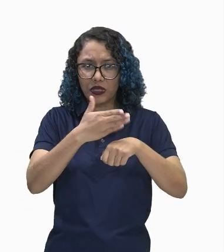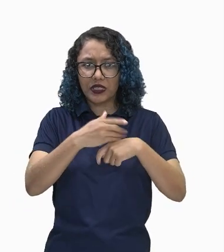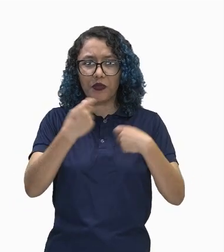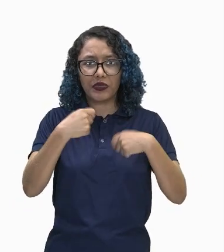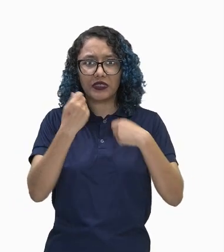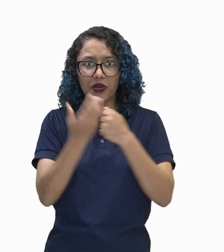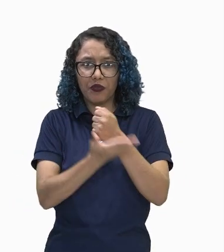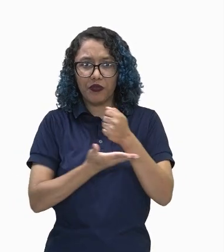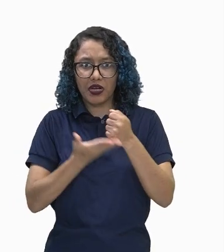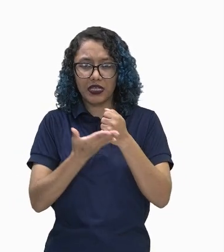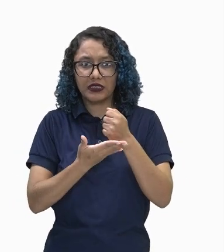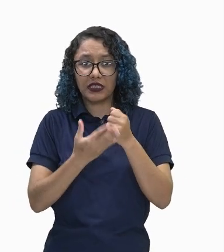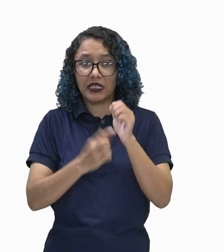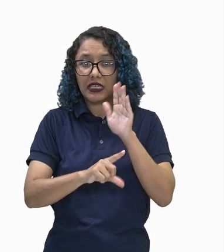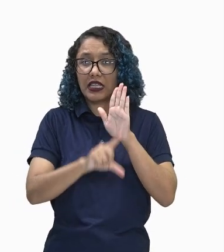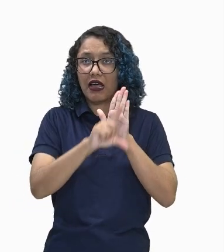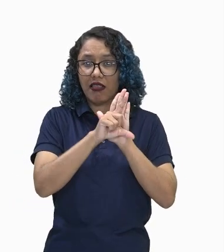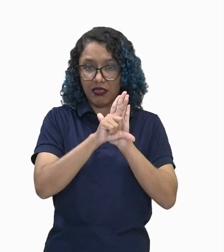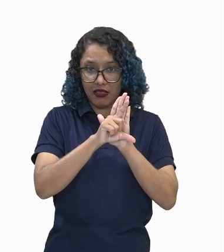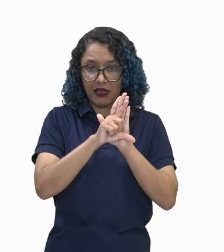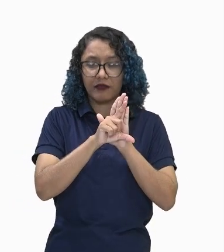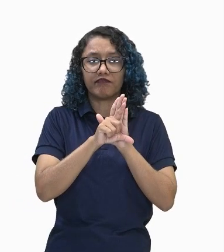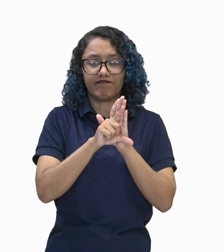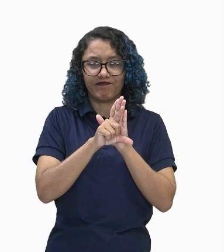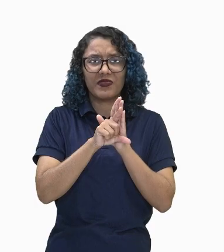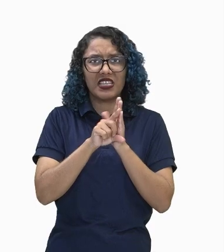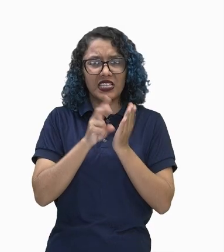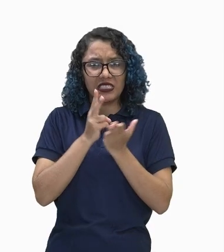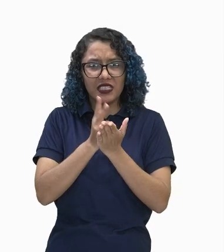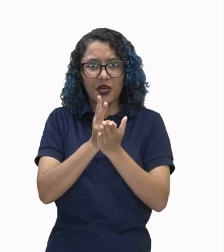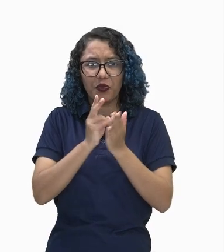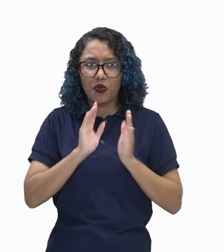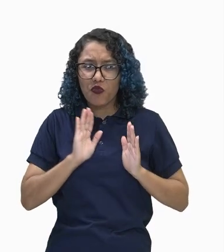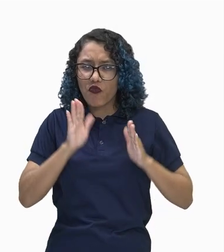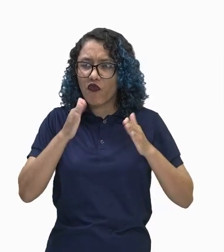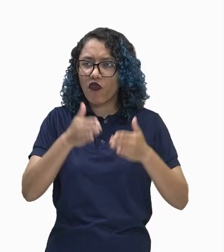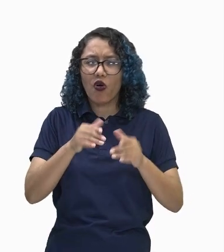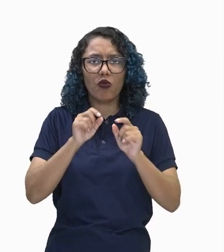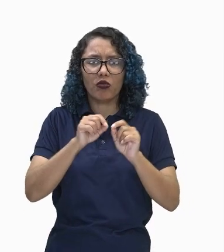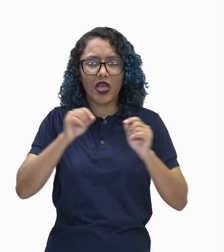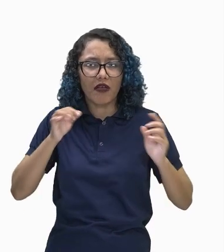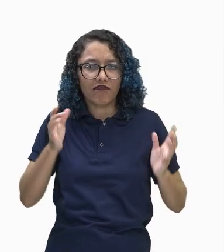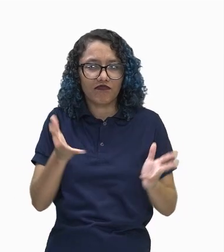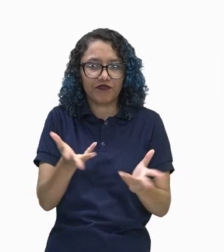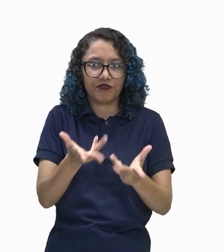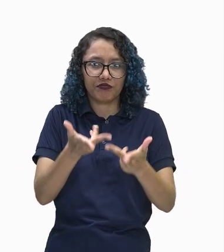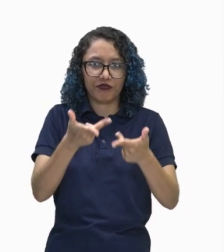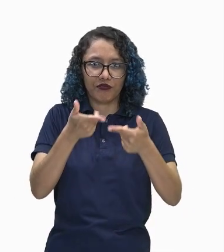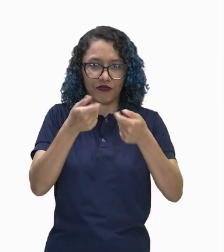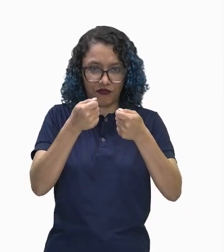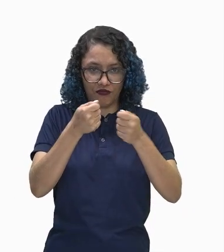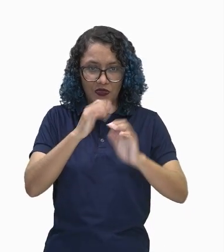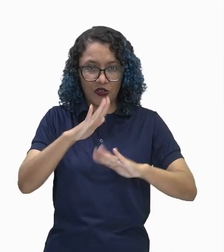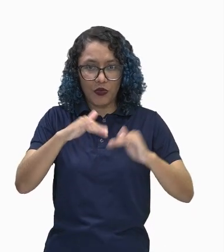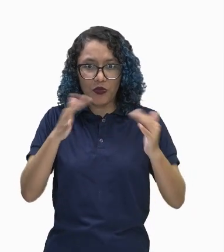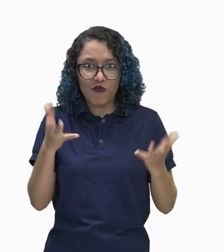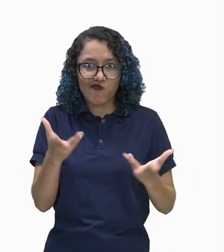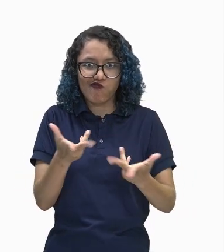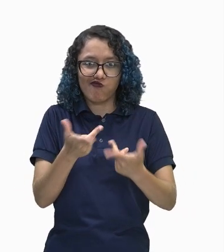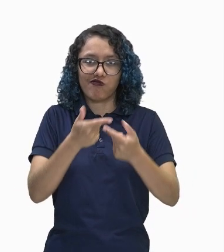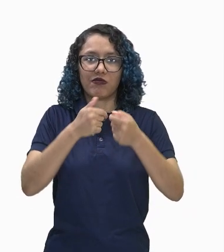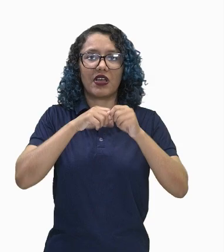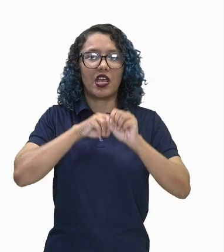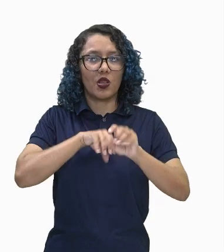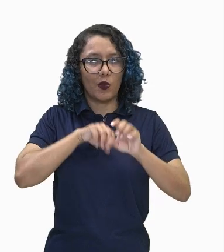legislação vigente, sempre na busca do aperfeiçoamento para a qualidade da educação.